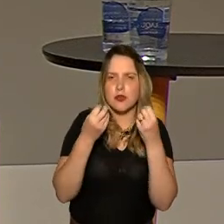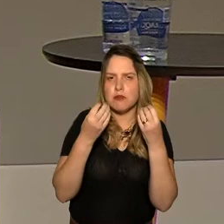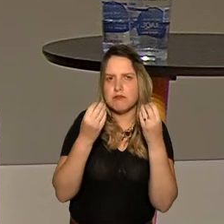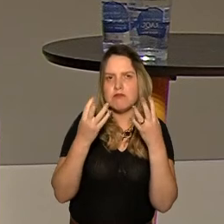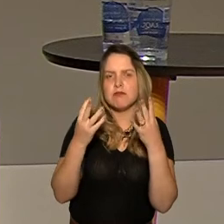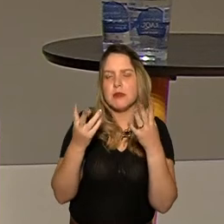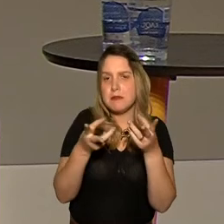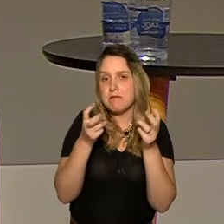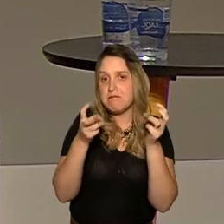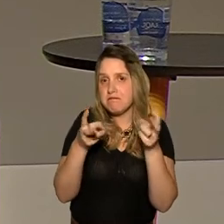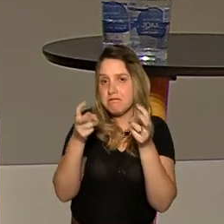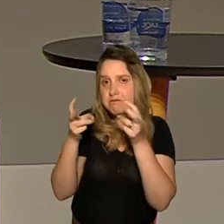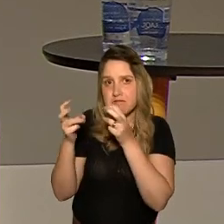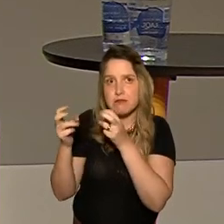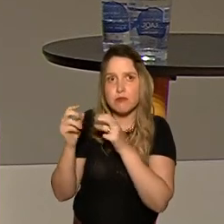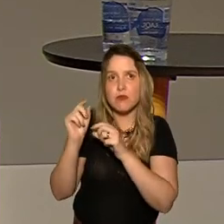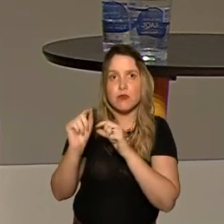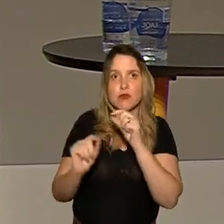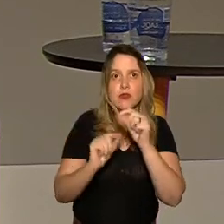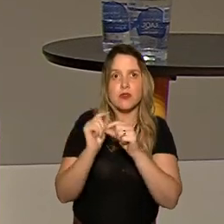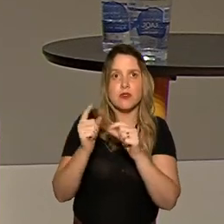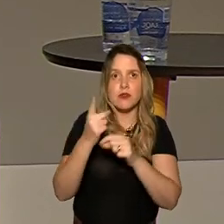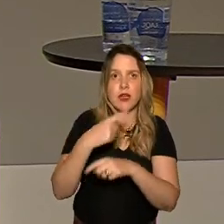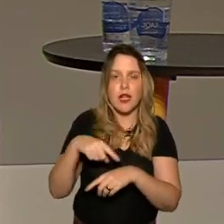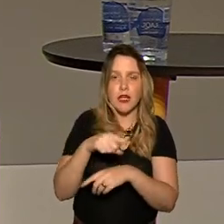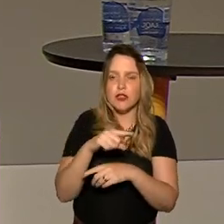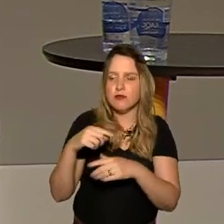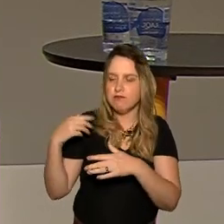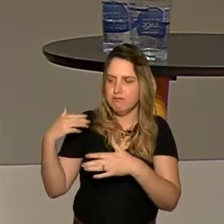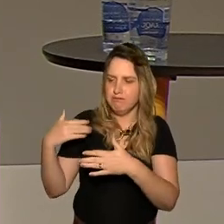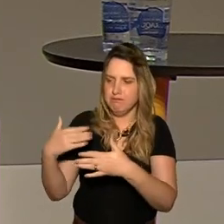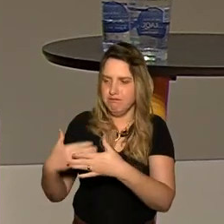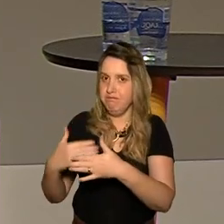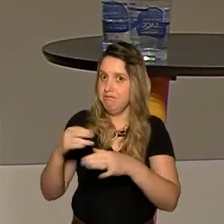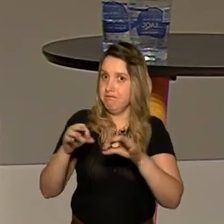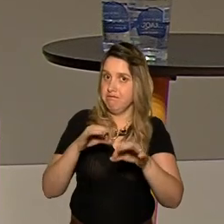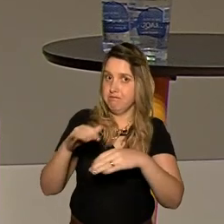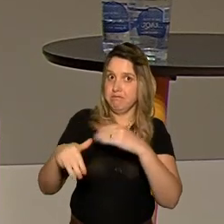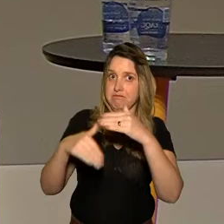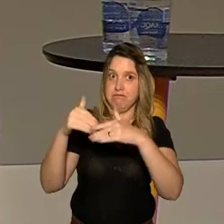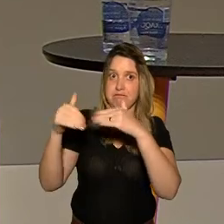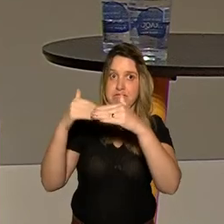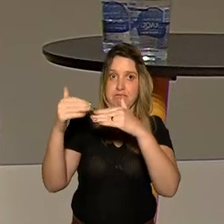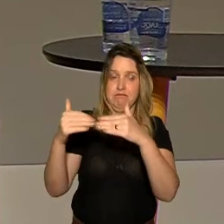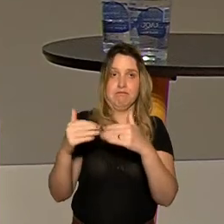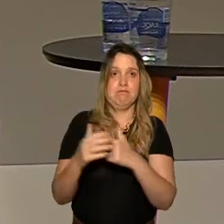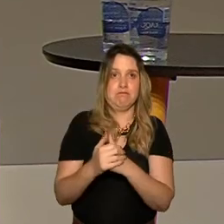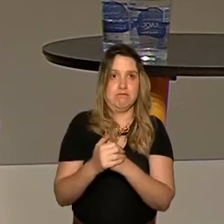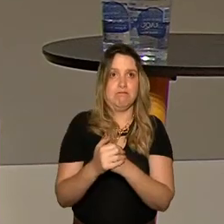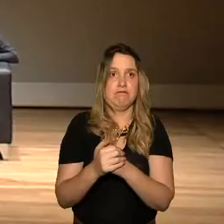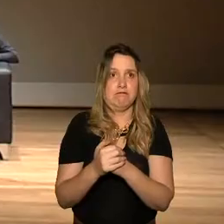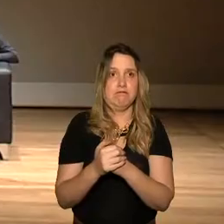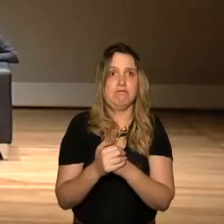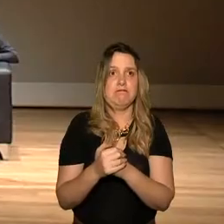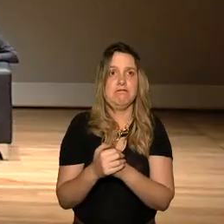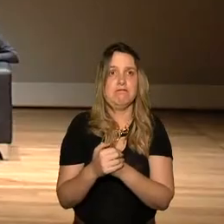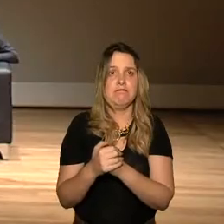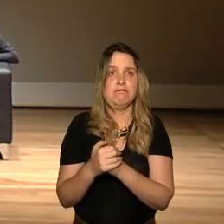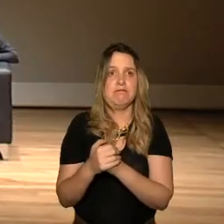deles perceberem por fim a centralidade desses processos dialógicos com os públicos